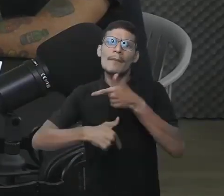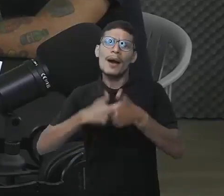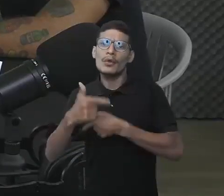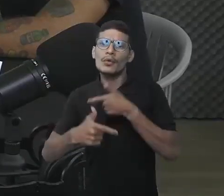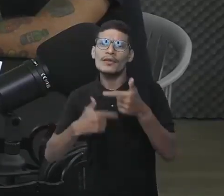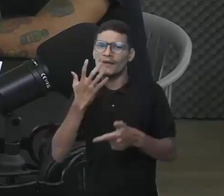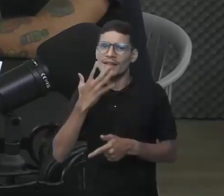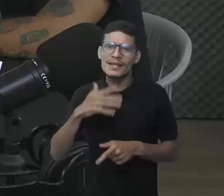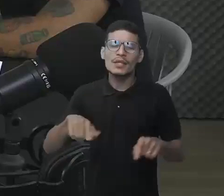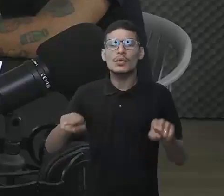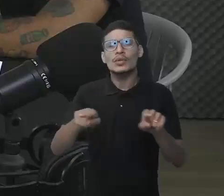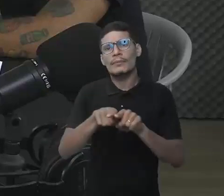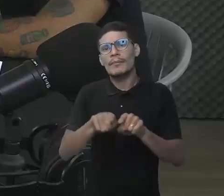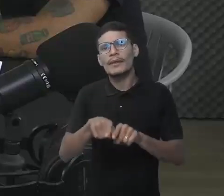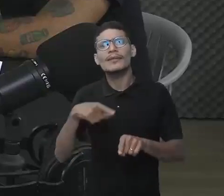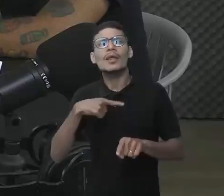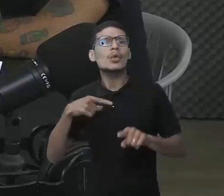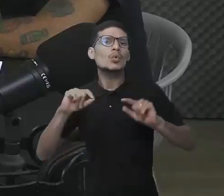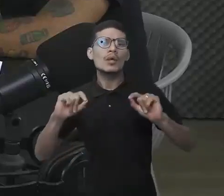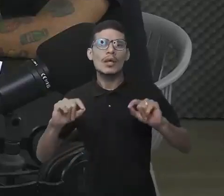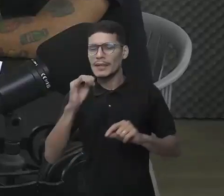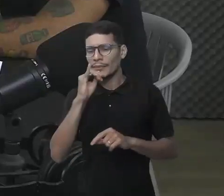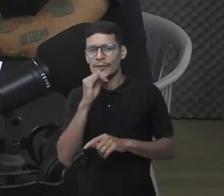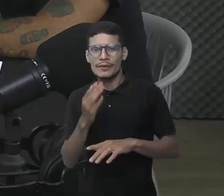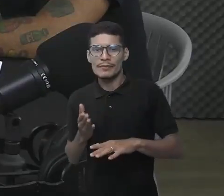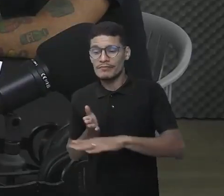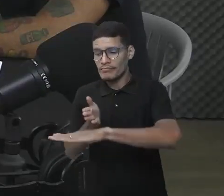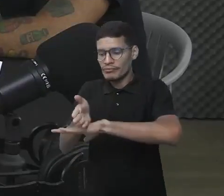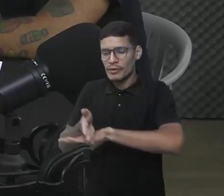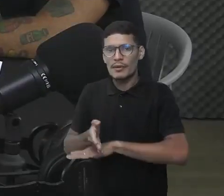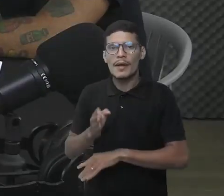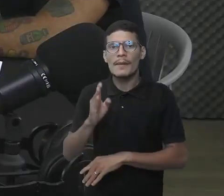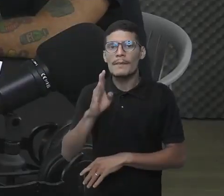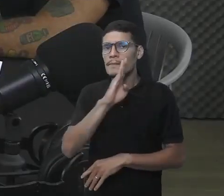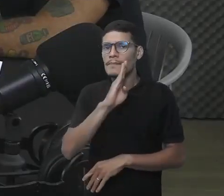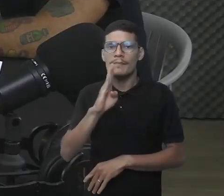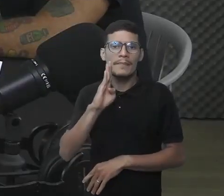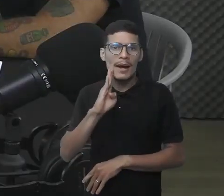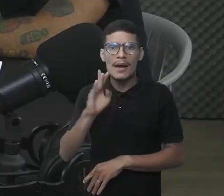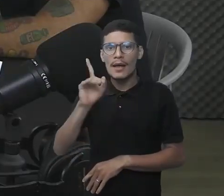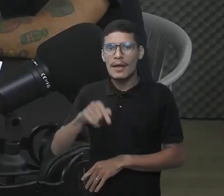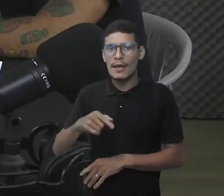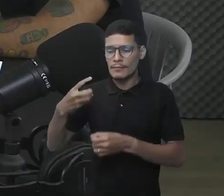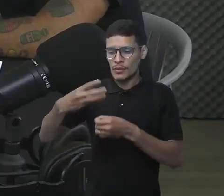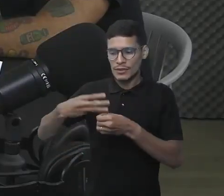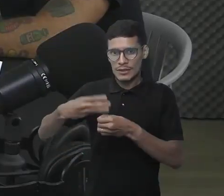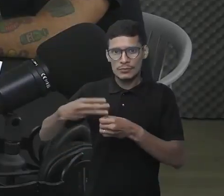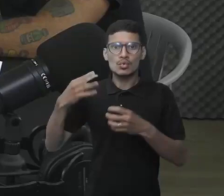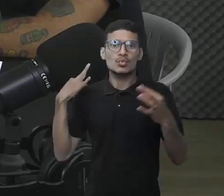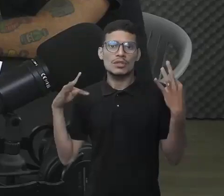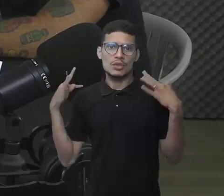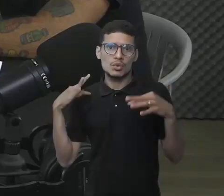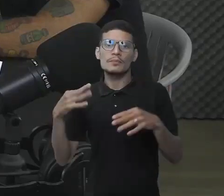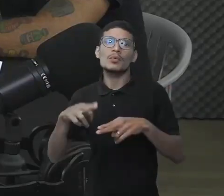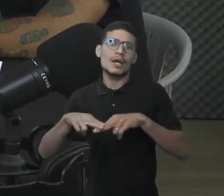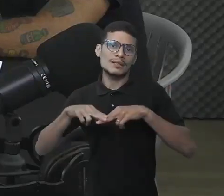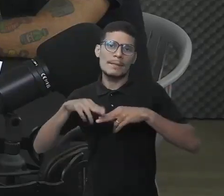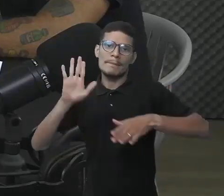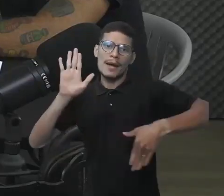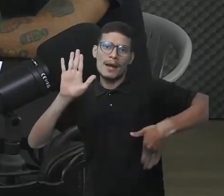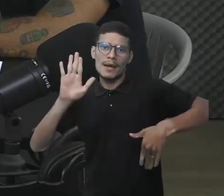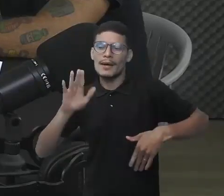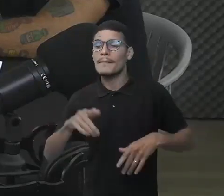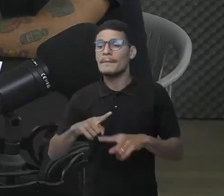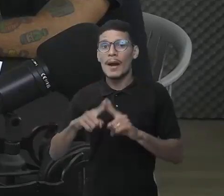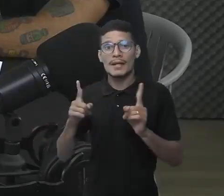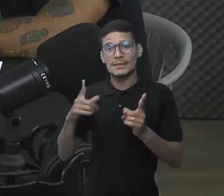coisa de ir para um bar num município que é um município turístico, por causa da praia, e no